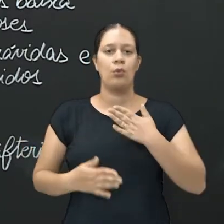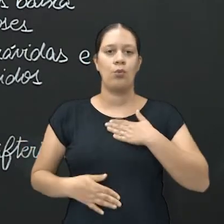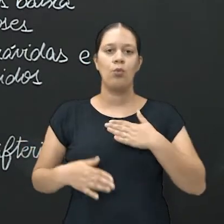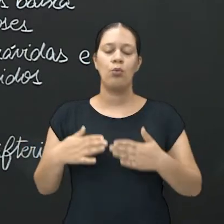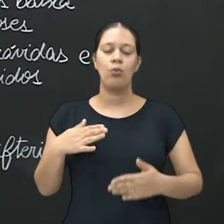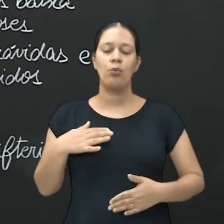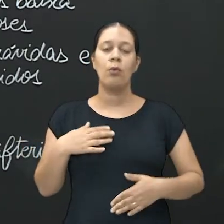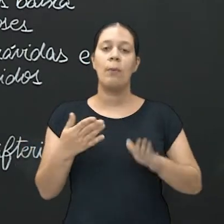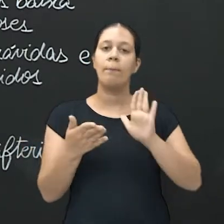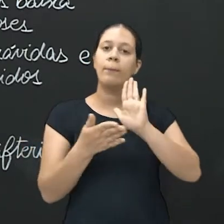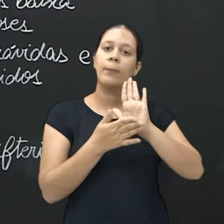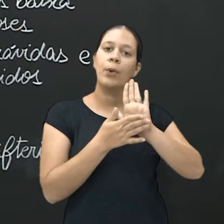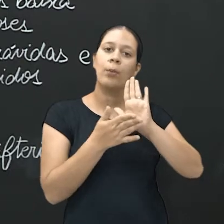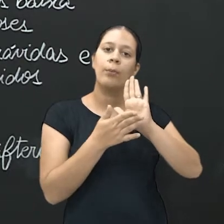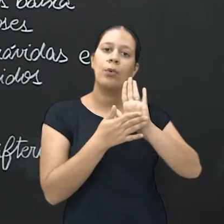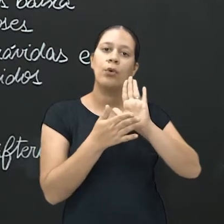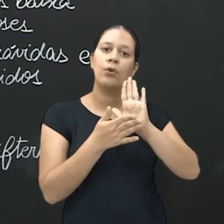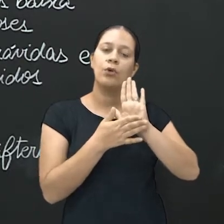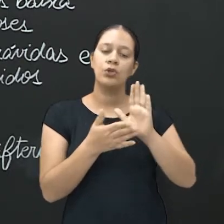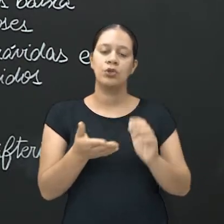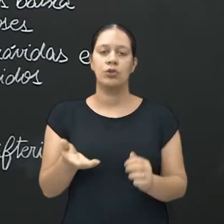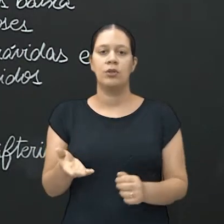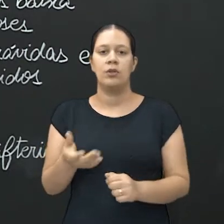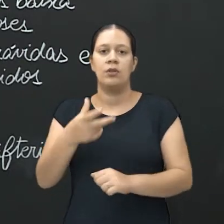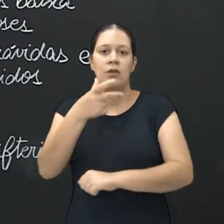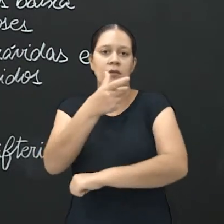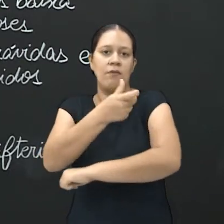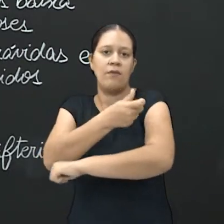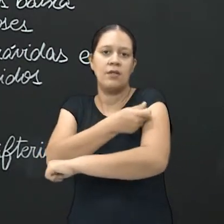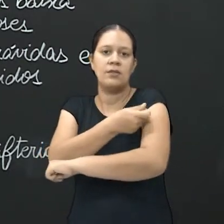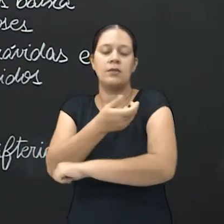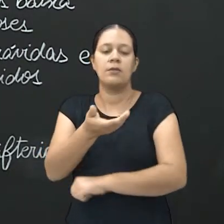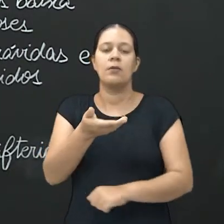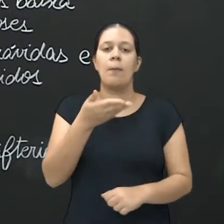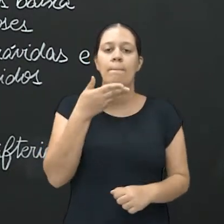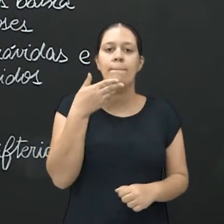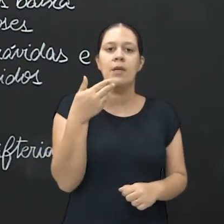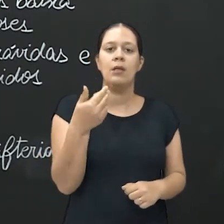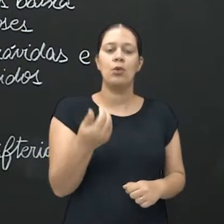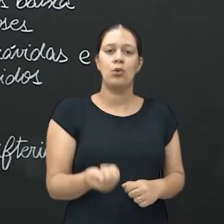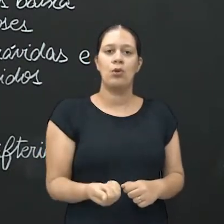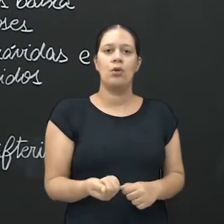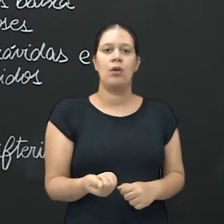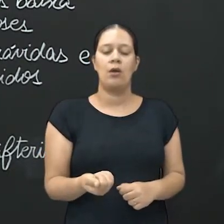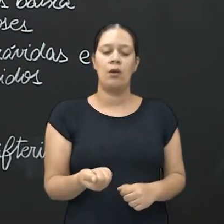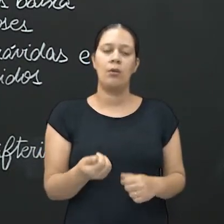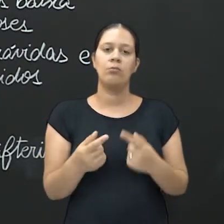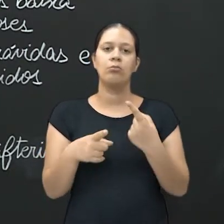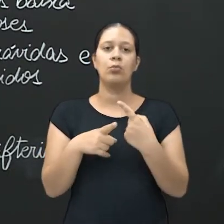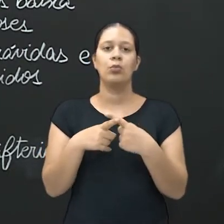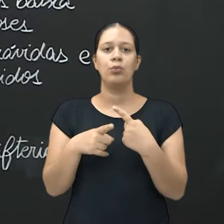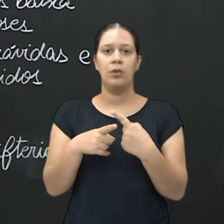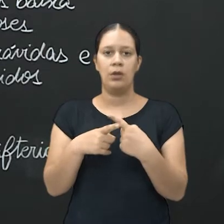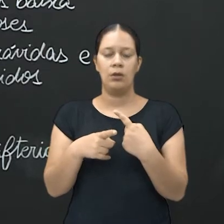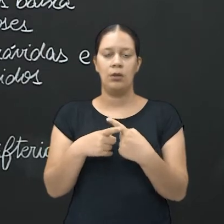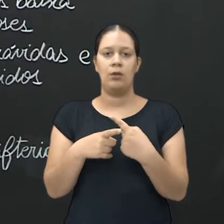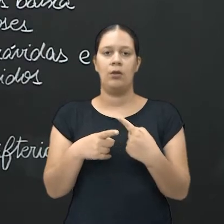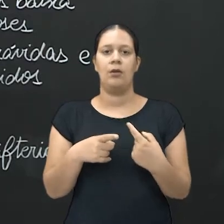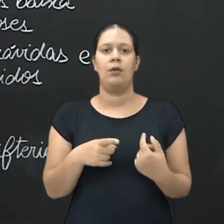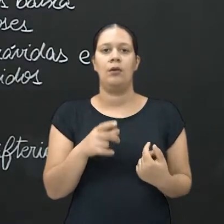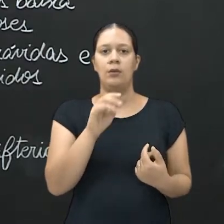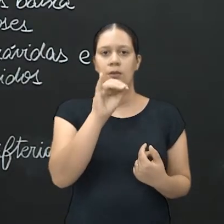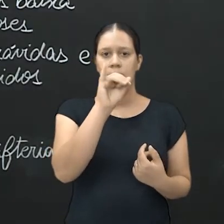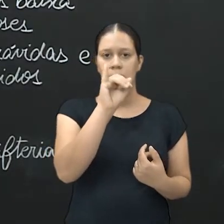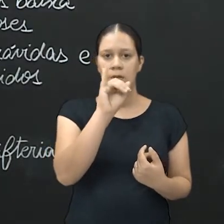da vacinação é produção de anticorpos, é melhorar a sua imunidade. O que é imunidade? A